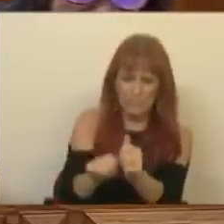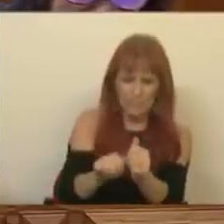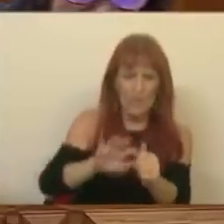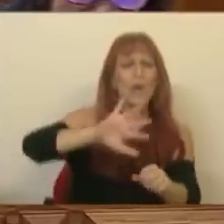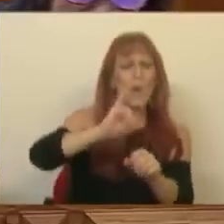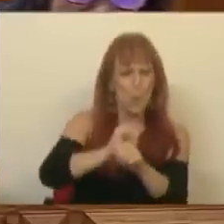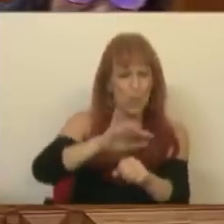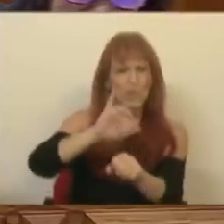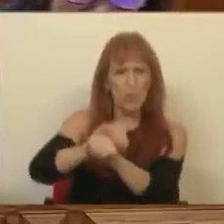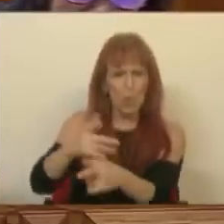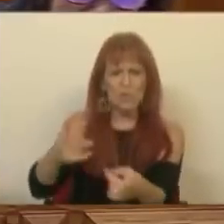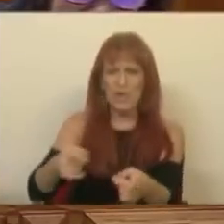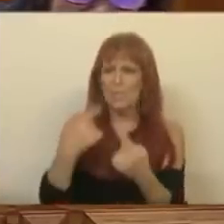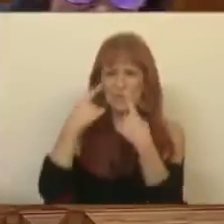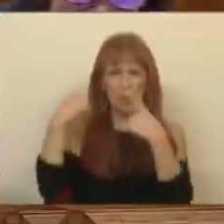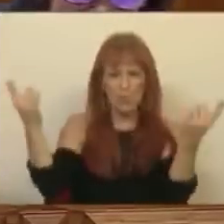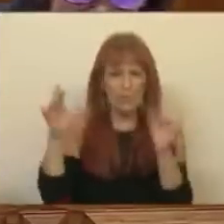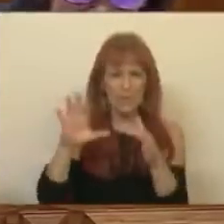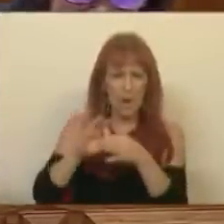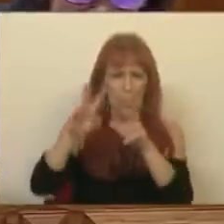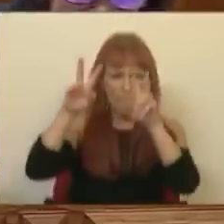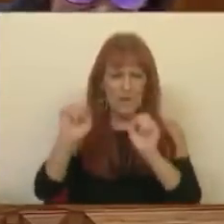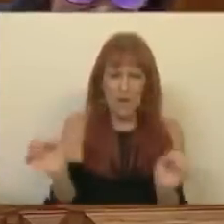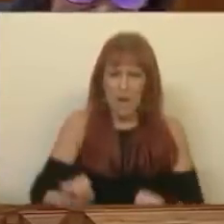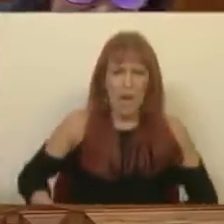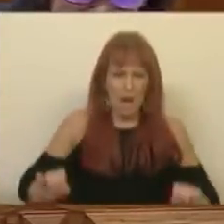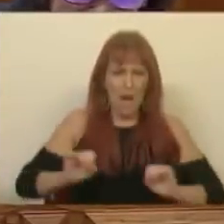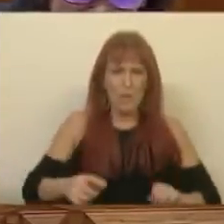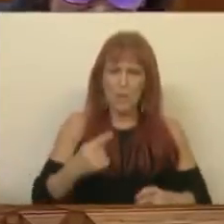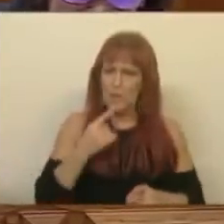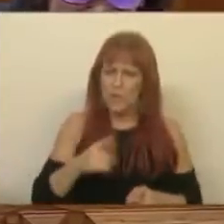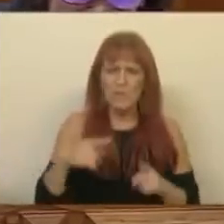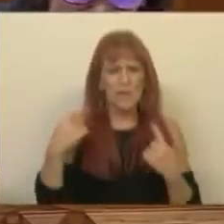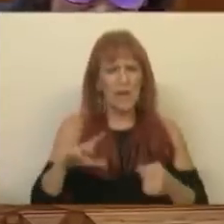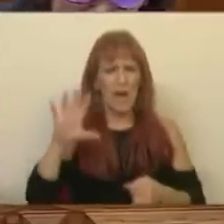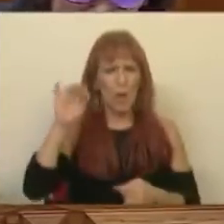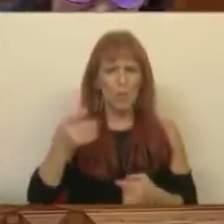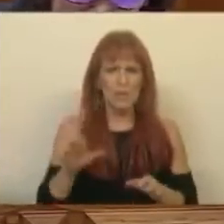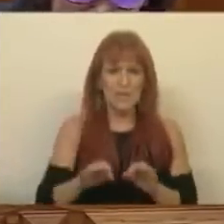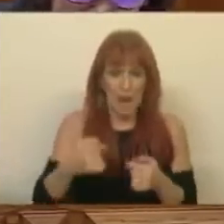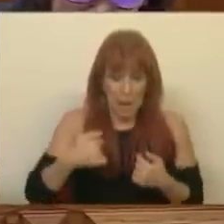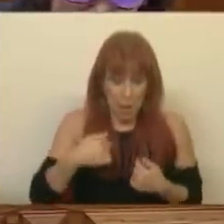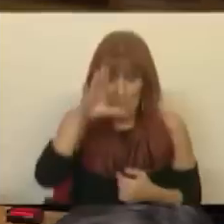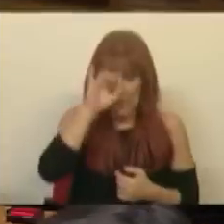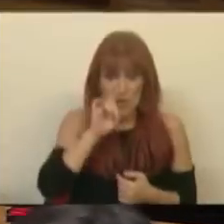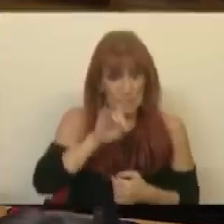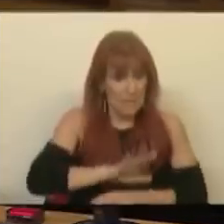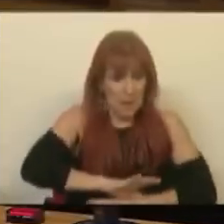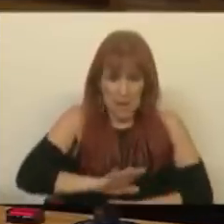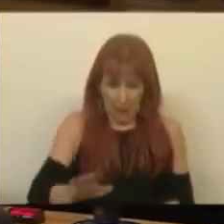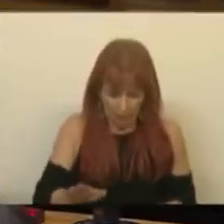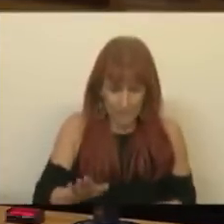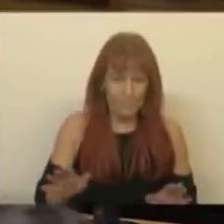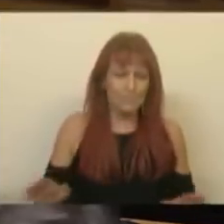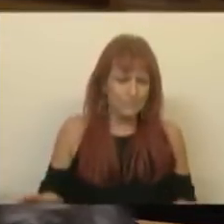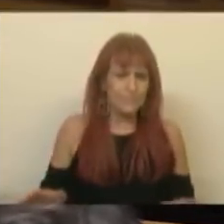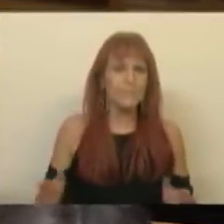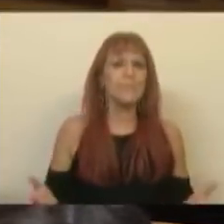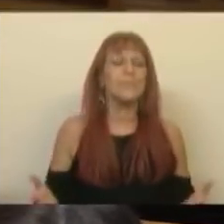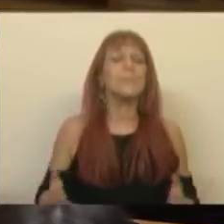mas porventura não públicos sobre a matéria nenhum devo dizer que tenham corrido Enquanto eu fui primeiro nisto portanto